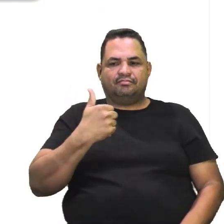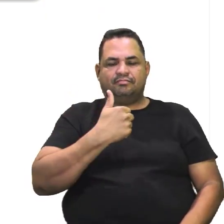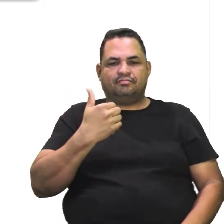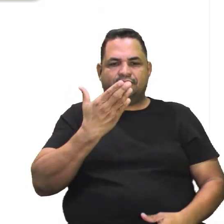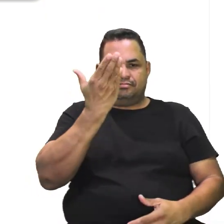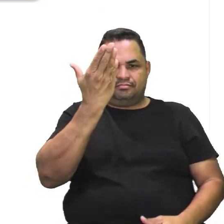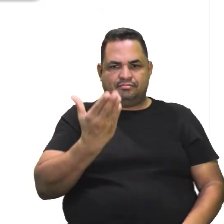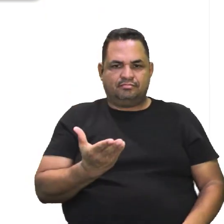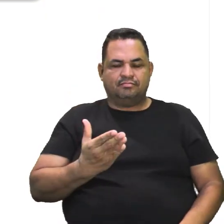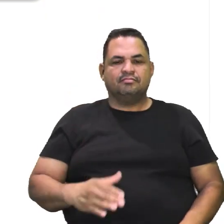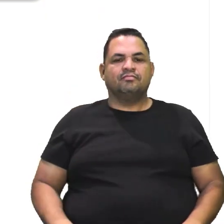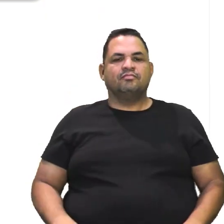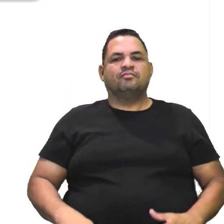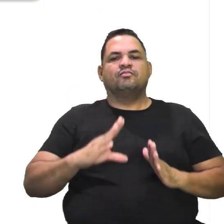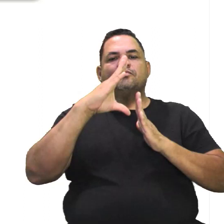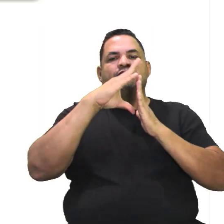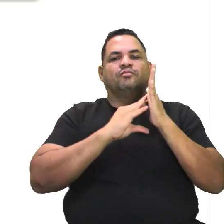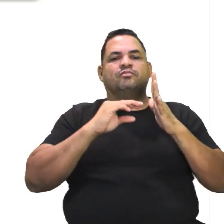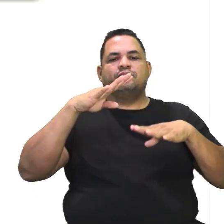começa assim.